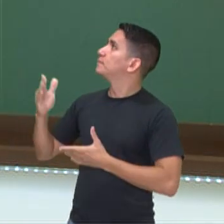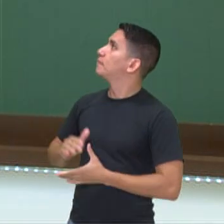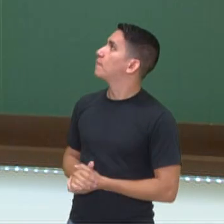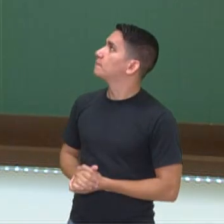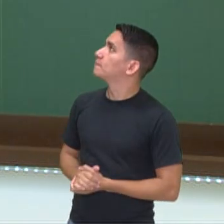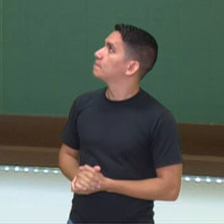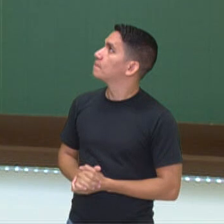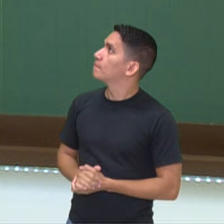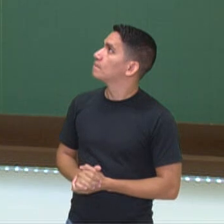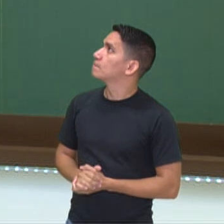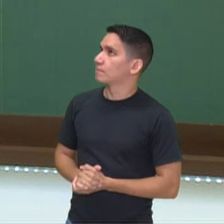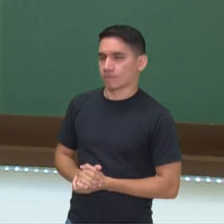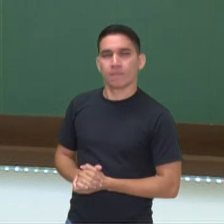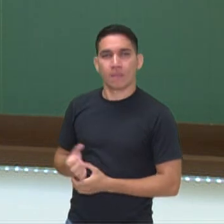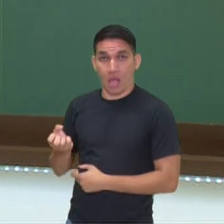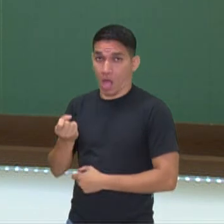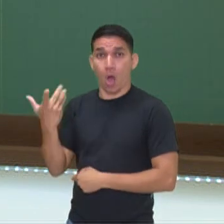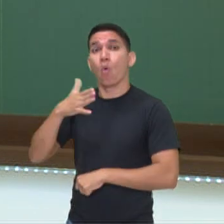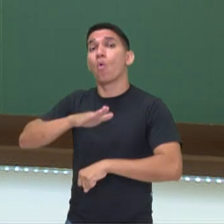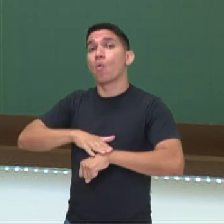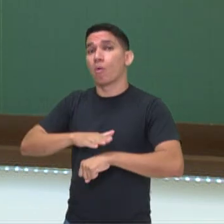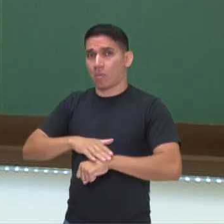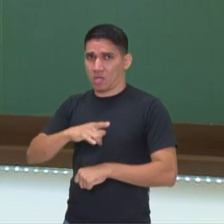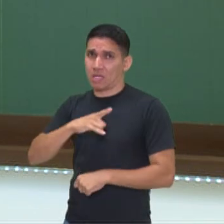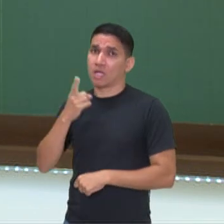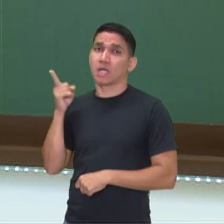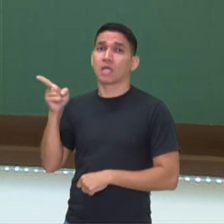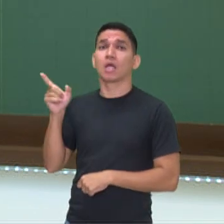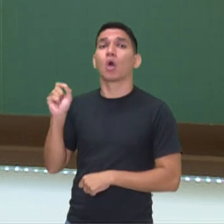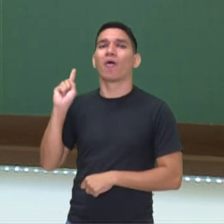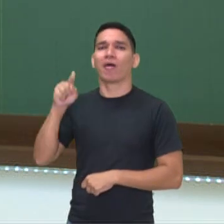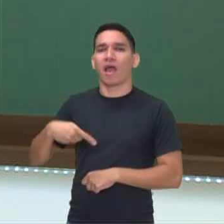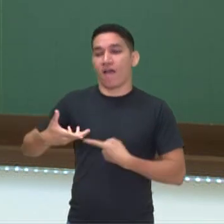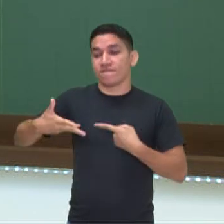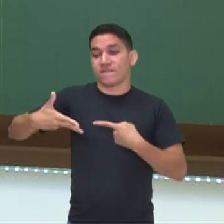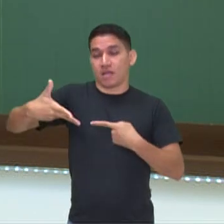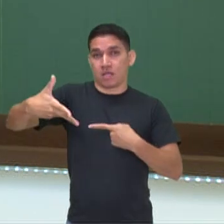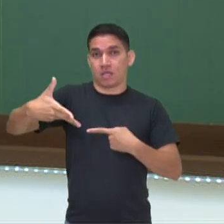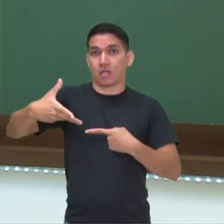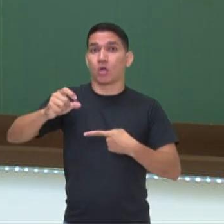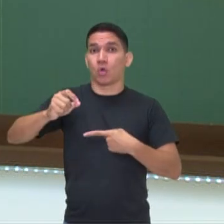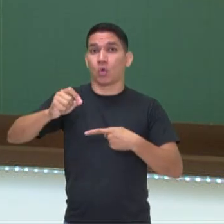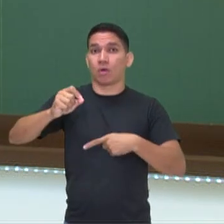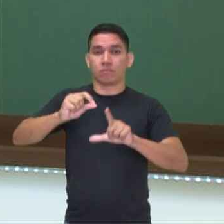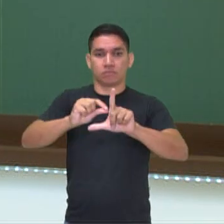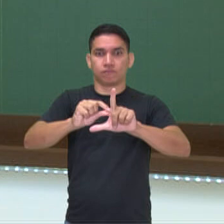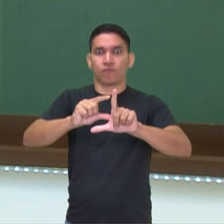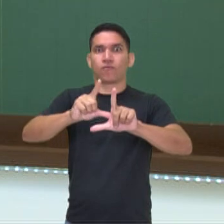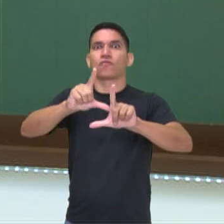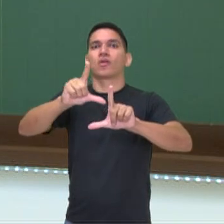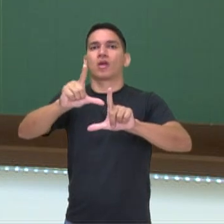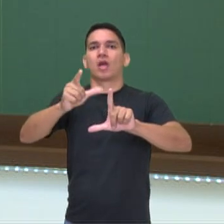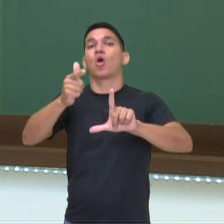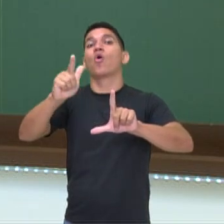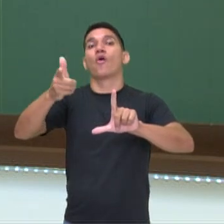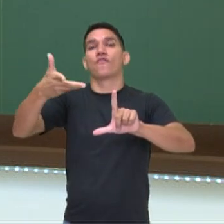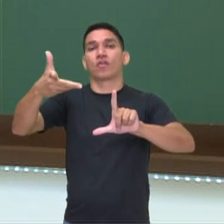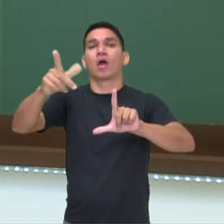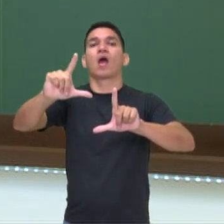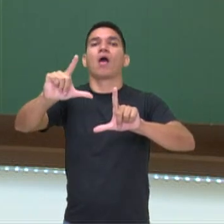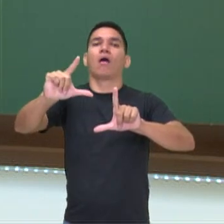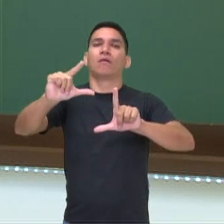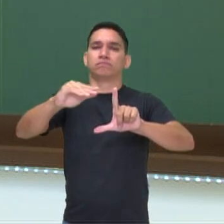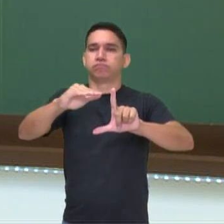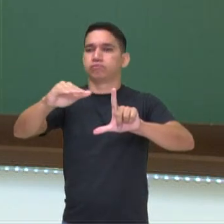Então, tem alguns momentos, né, que ele estava, né, a velocidade dele estava um pouquinho maior, em alguns momentos, né, a velocidade estava